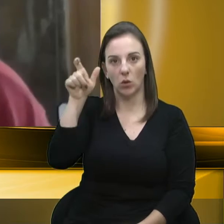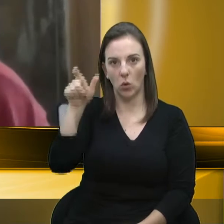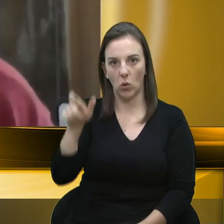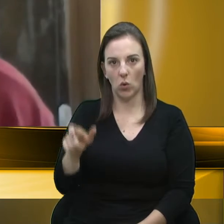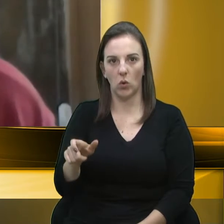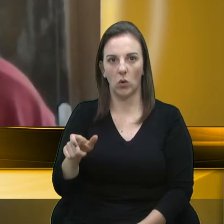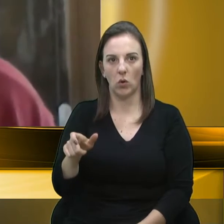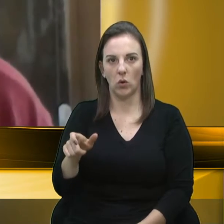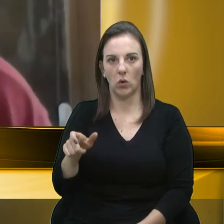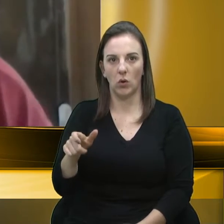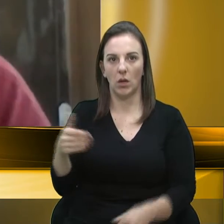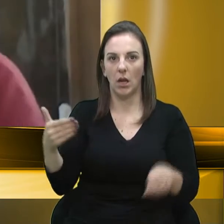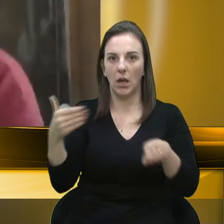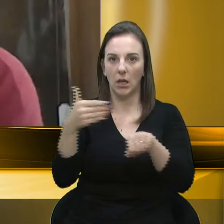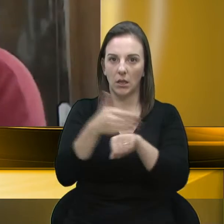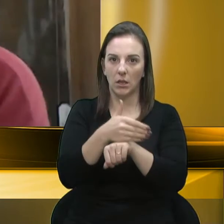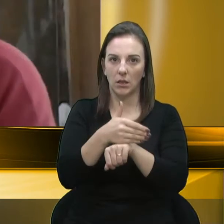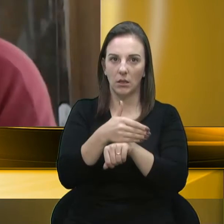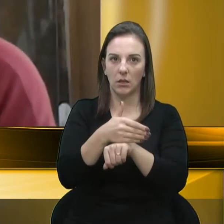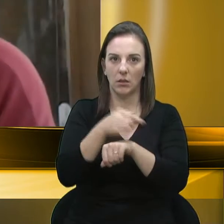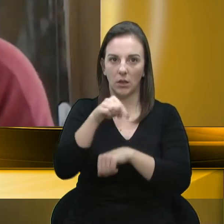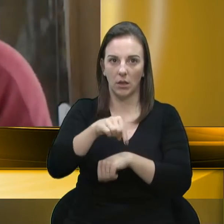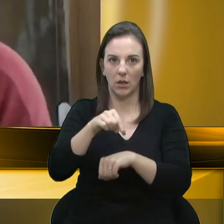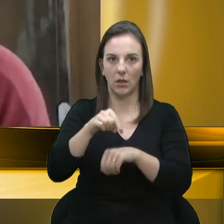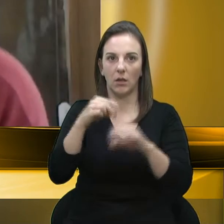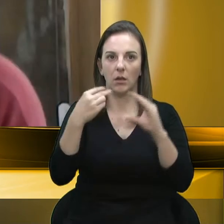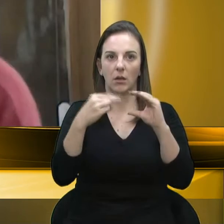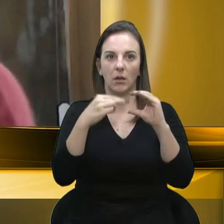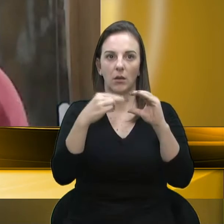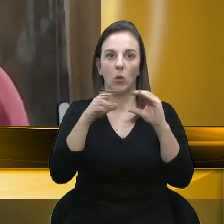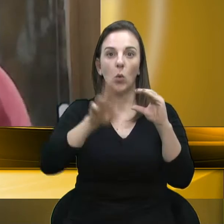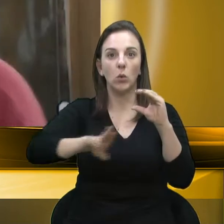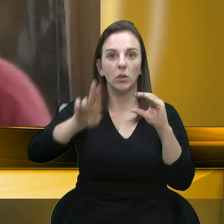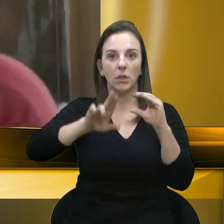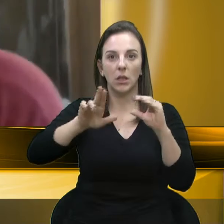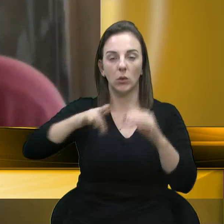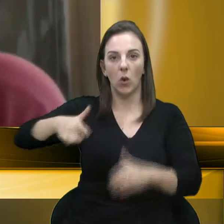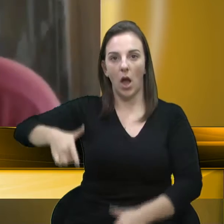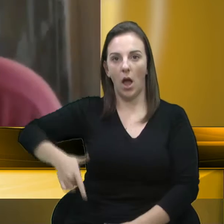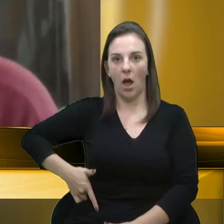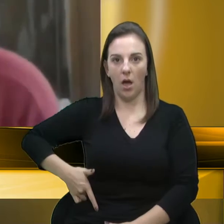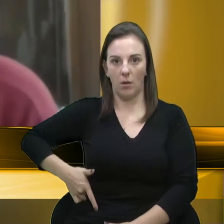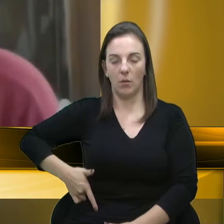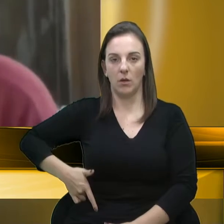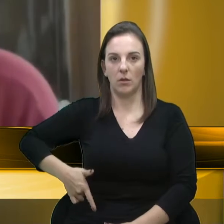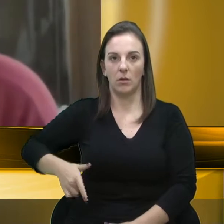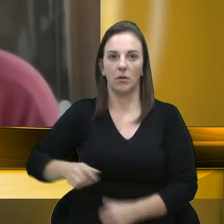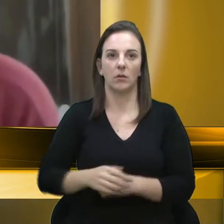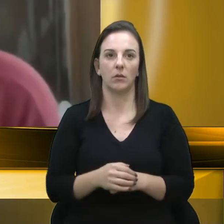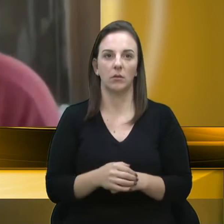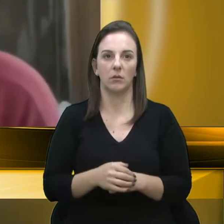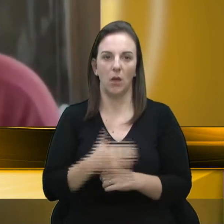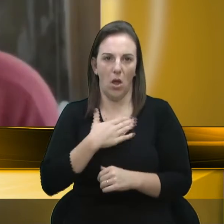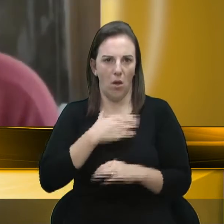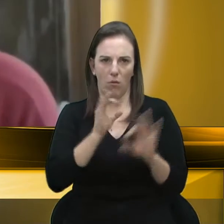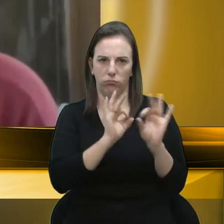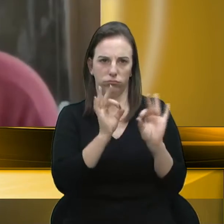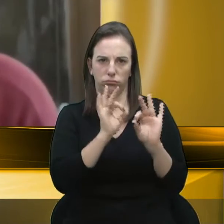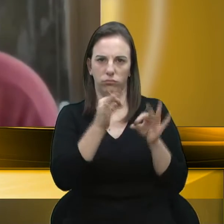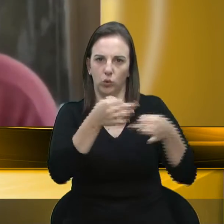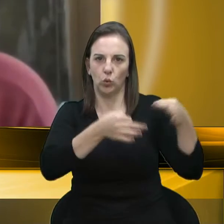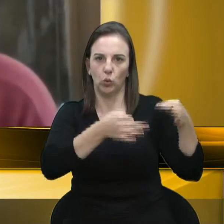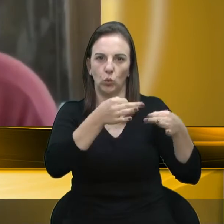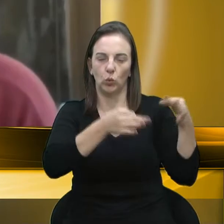acessando a Câmara portando arma. Bom, não me cabe julgar o porte de arma do vereador,